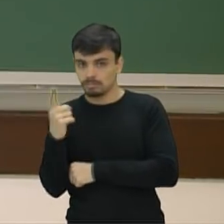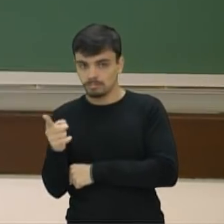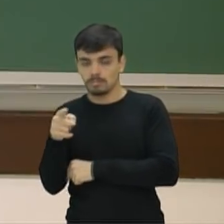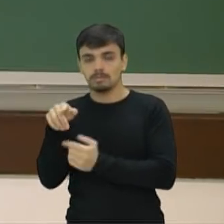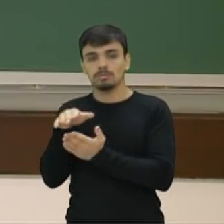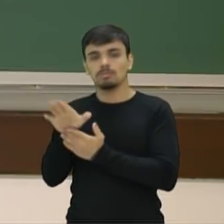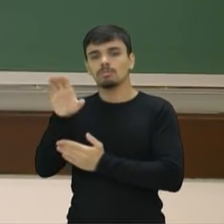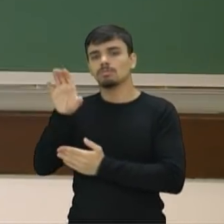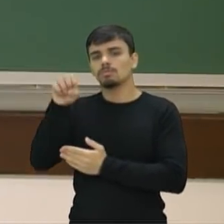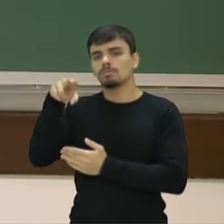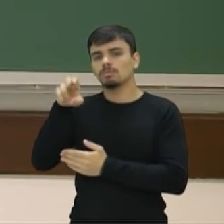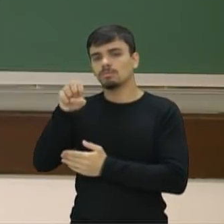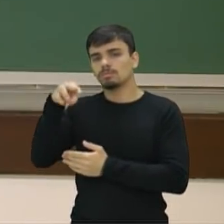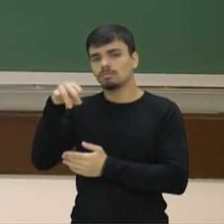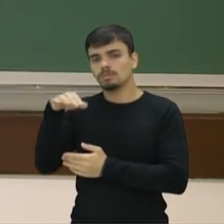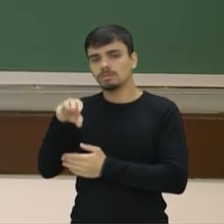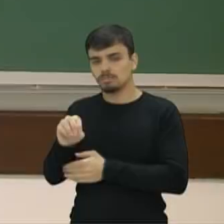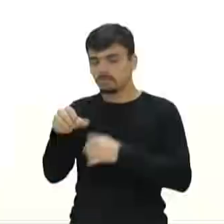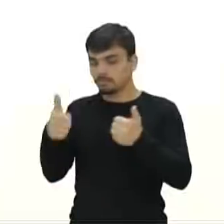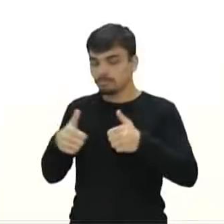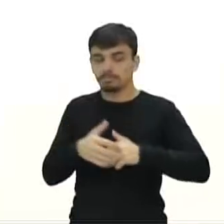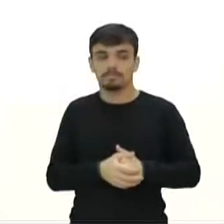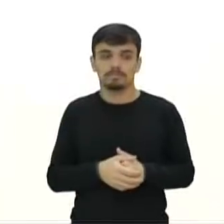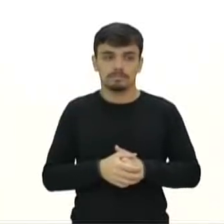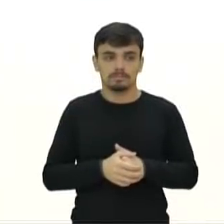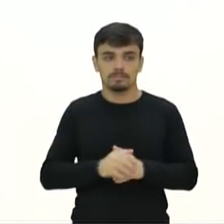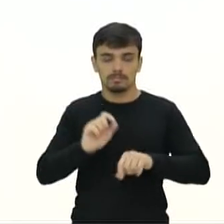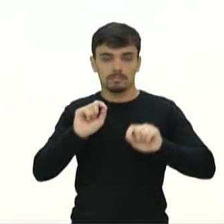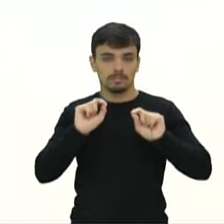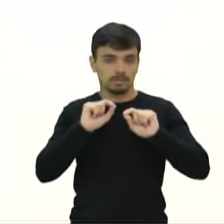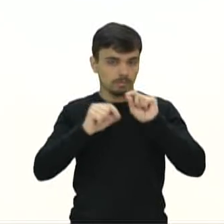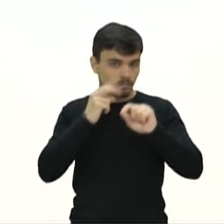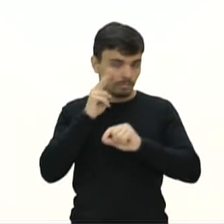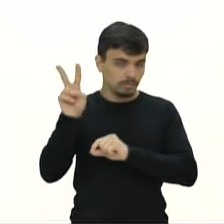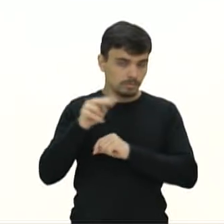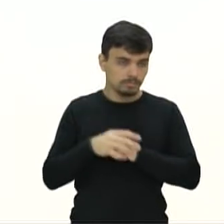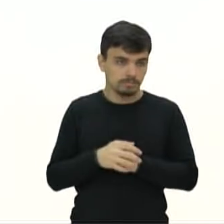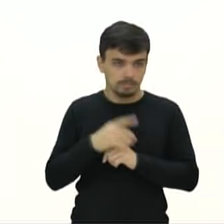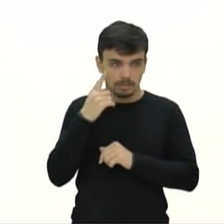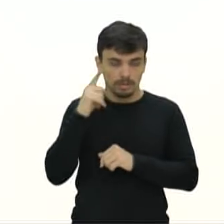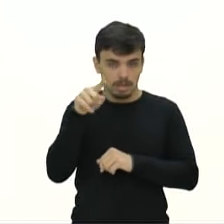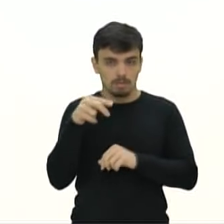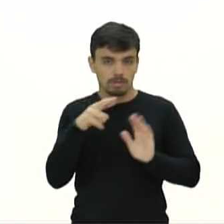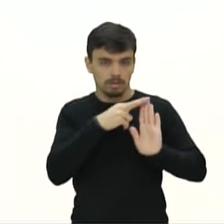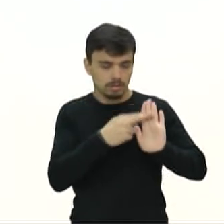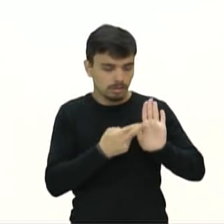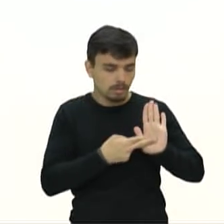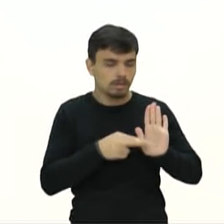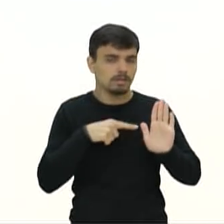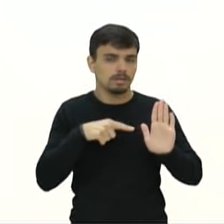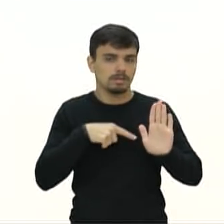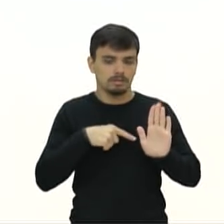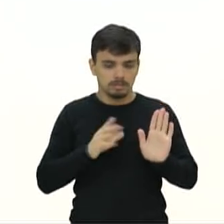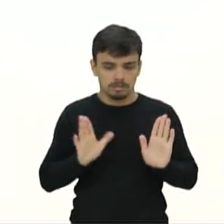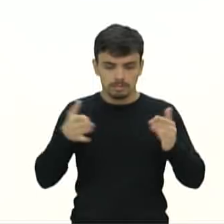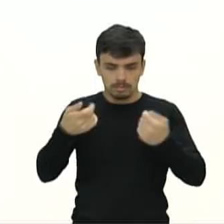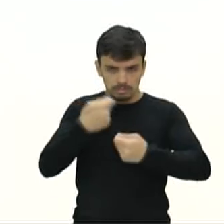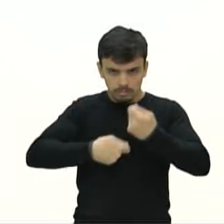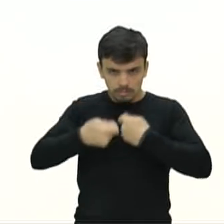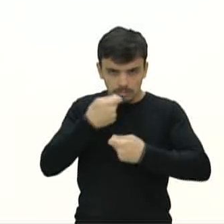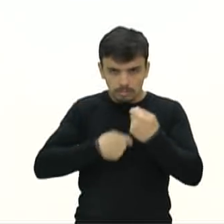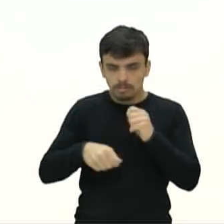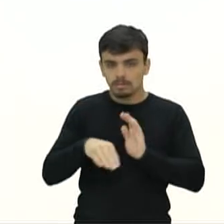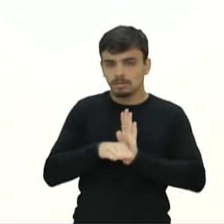para você, vamos lá ver o que o consumismo é. Doutrina que defende as vantagens econômicas